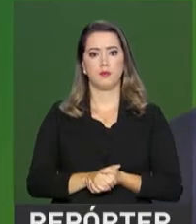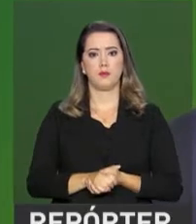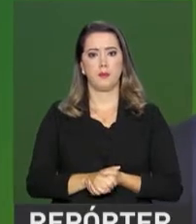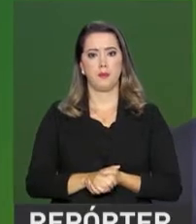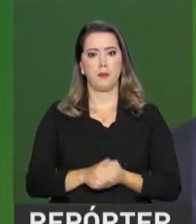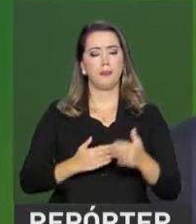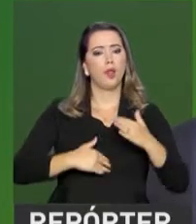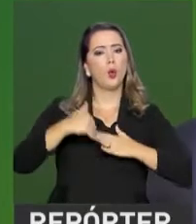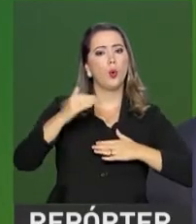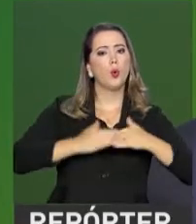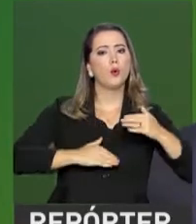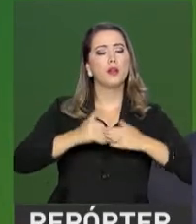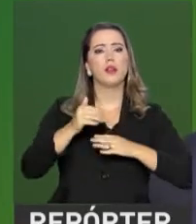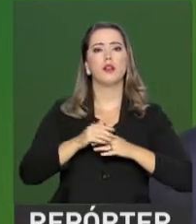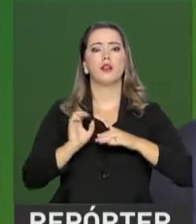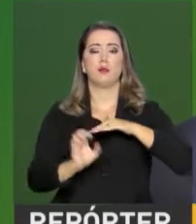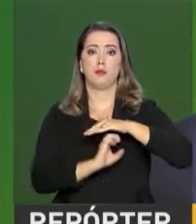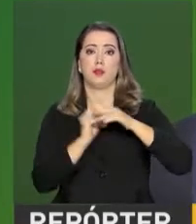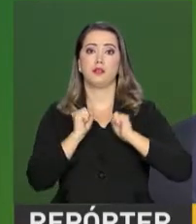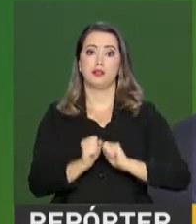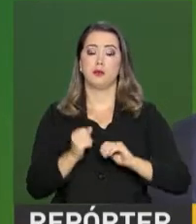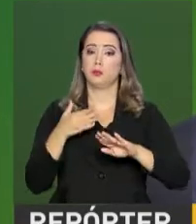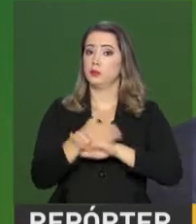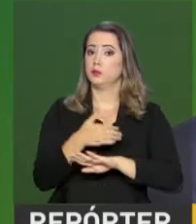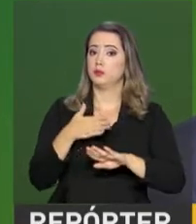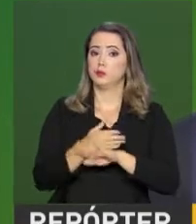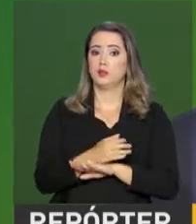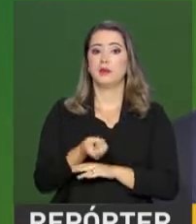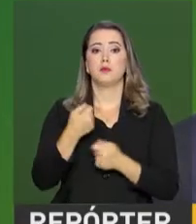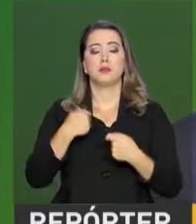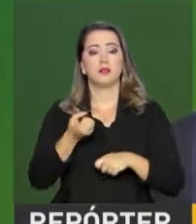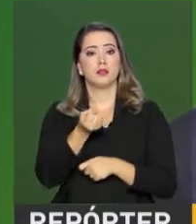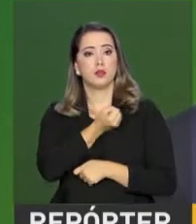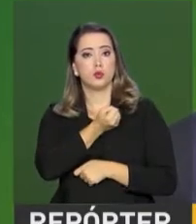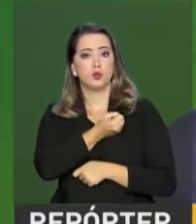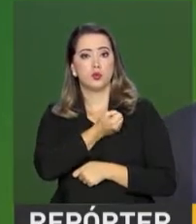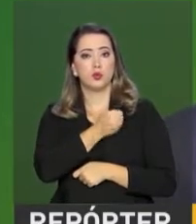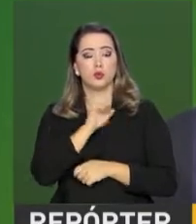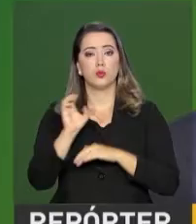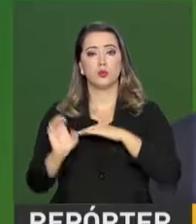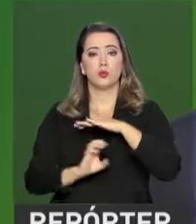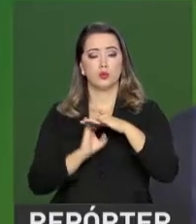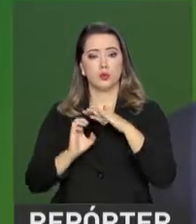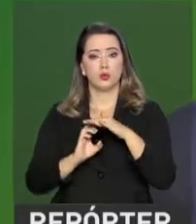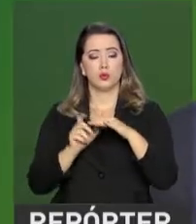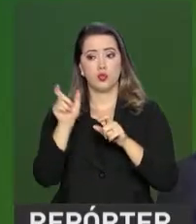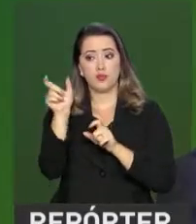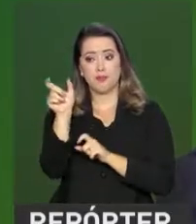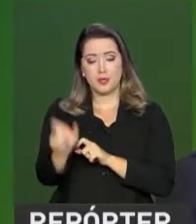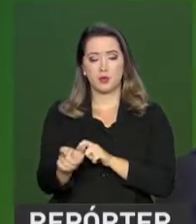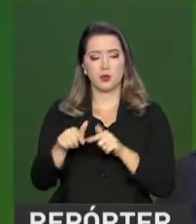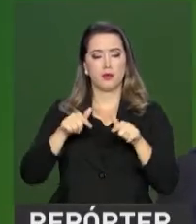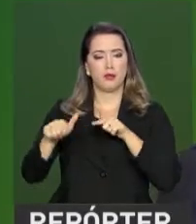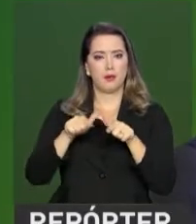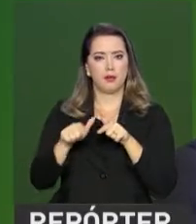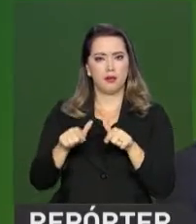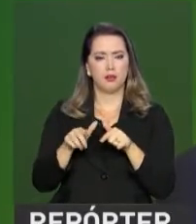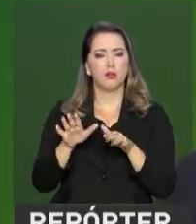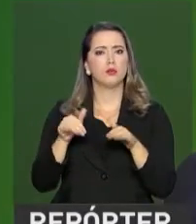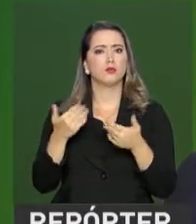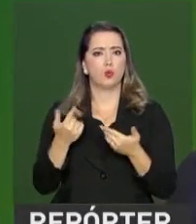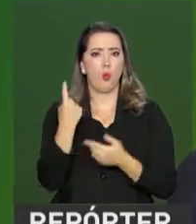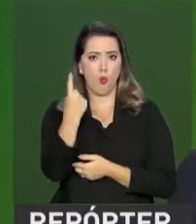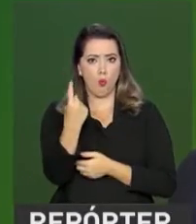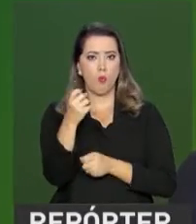qualquer empresa pode fazer adesão desde que ela tenha um número né de empregados o a partir de um empregado ela já pode fazer a adesão é um importante benefício as empresas